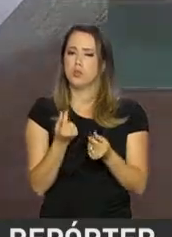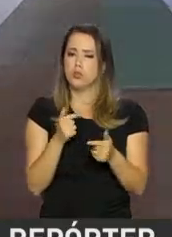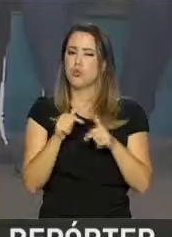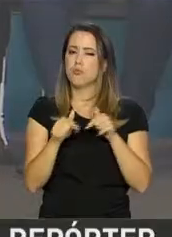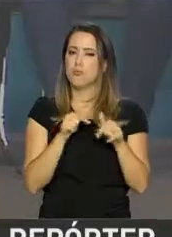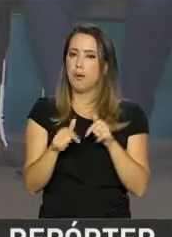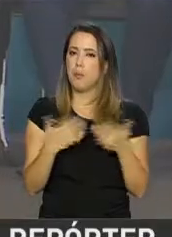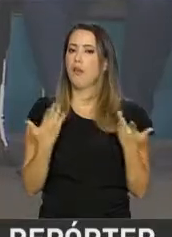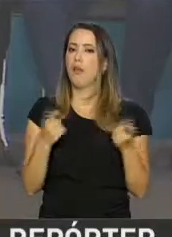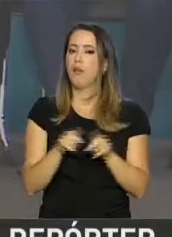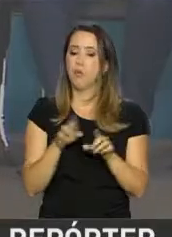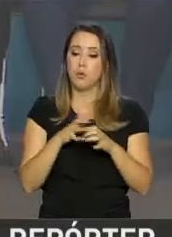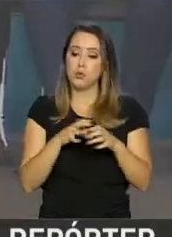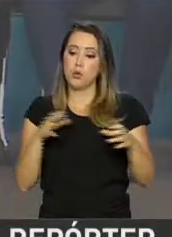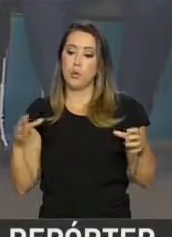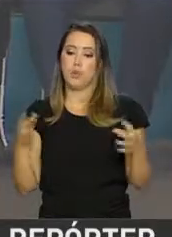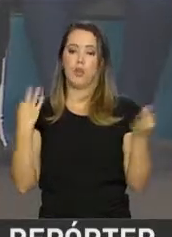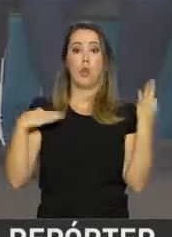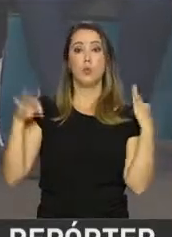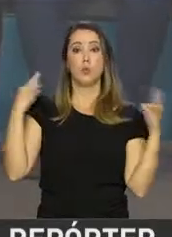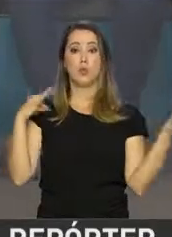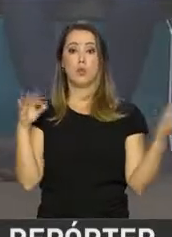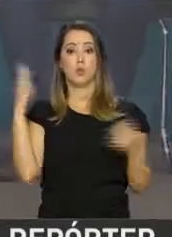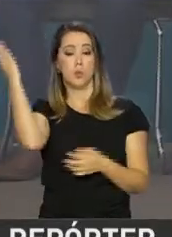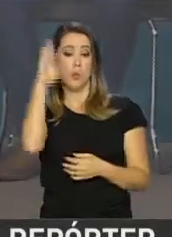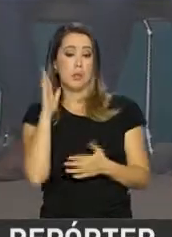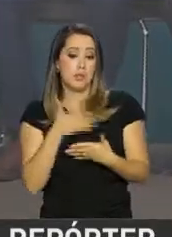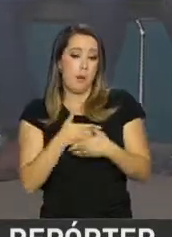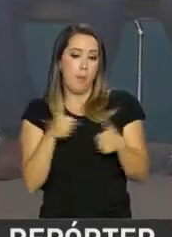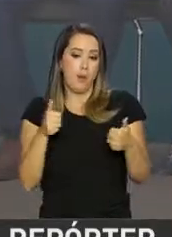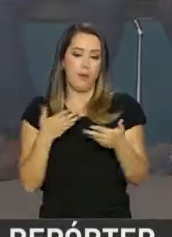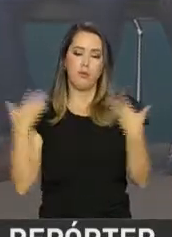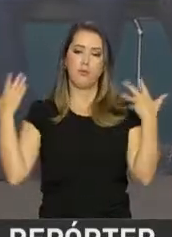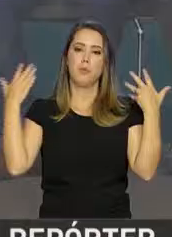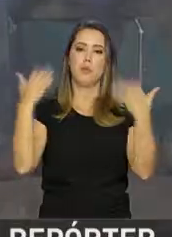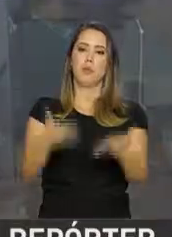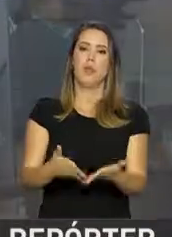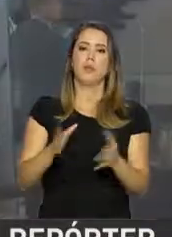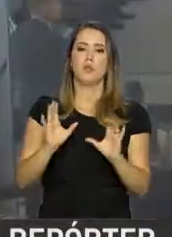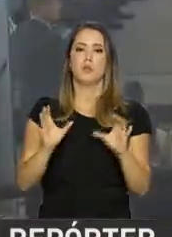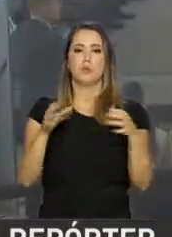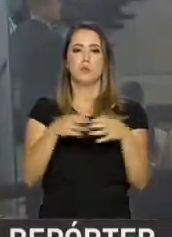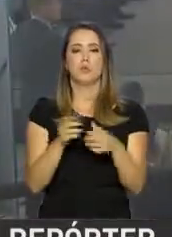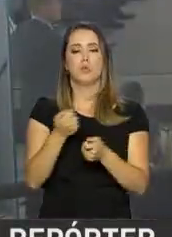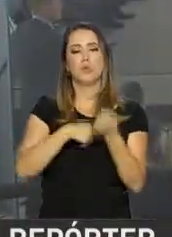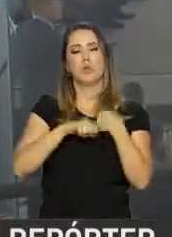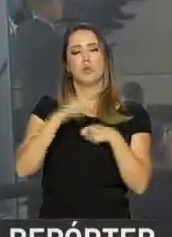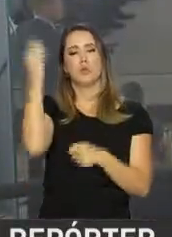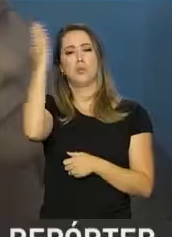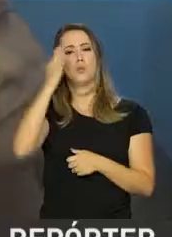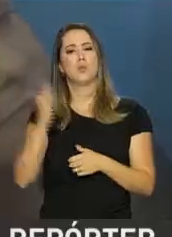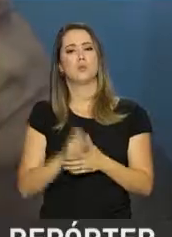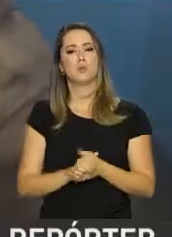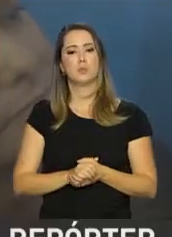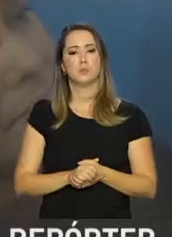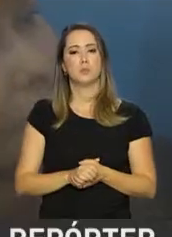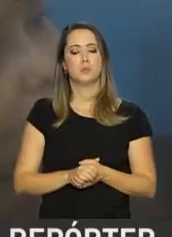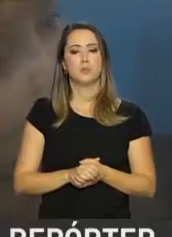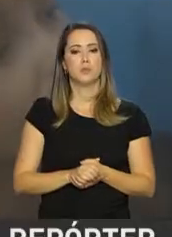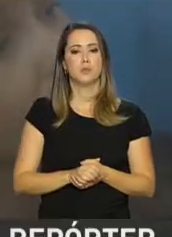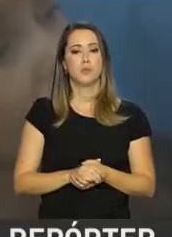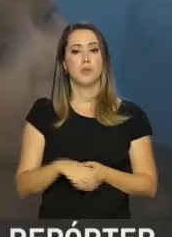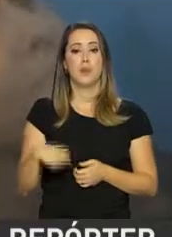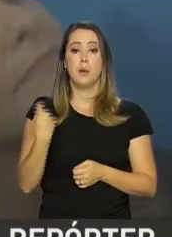pode ampliar os ganhos com o turismo e aumentar a participação da área na economia nacional. Nós precisamos